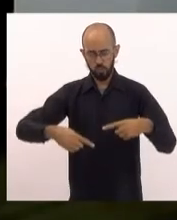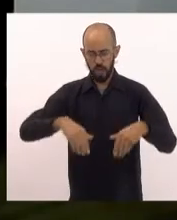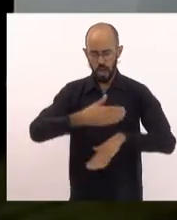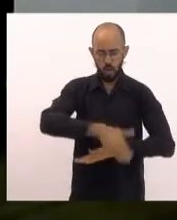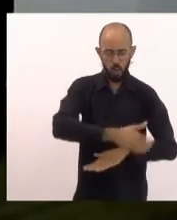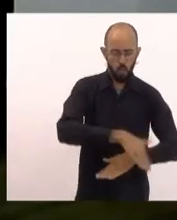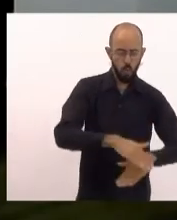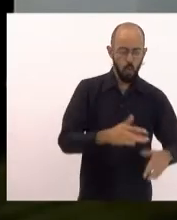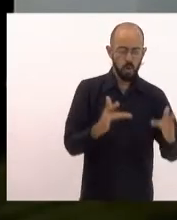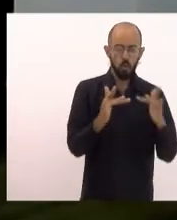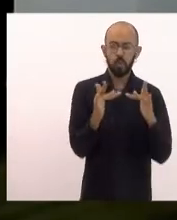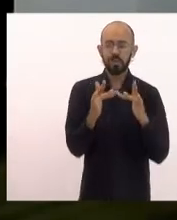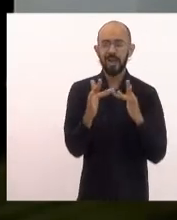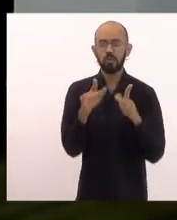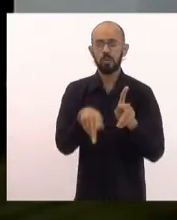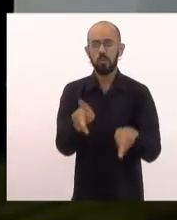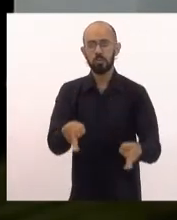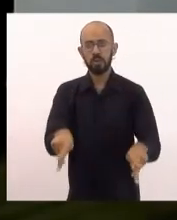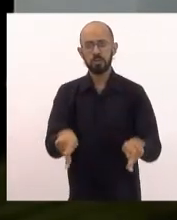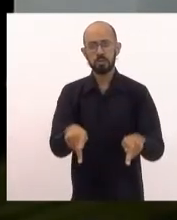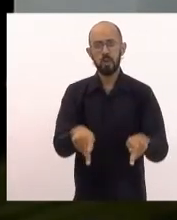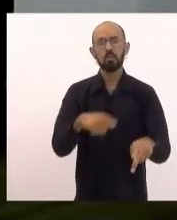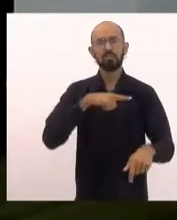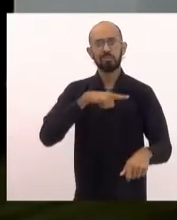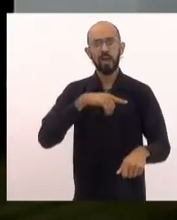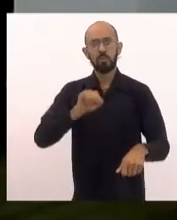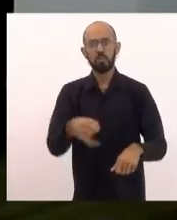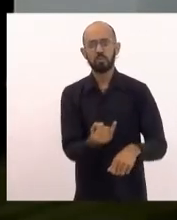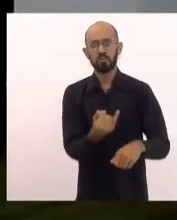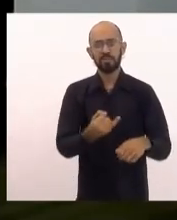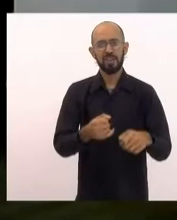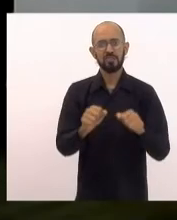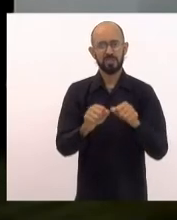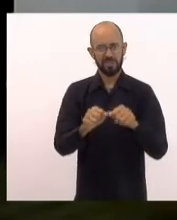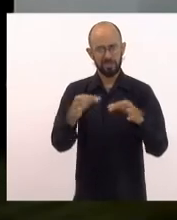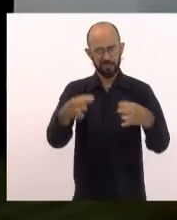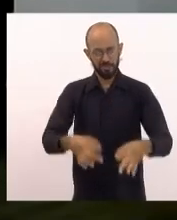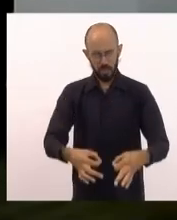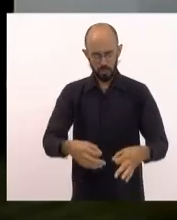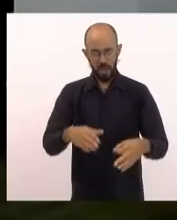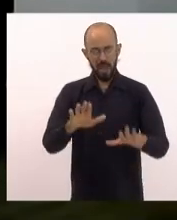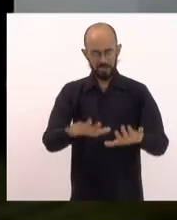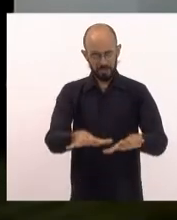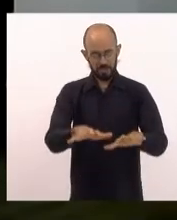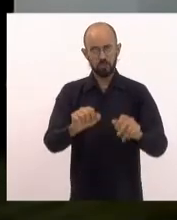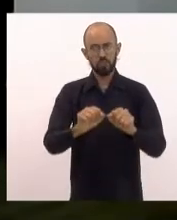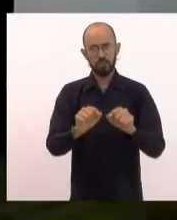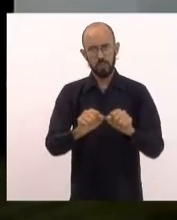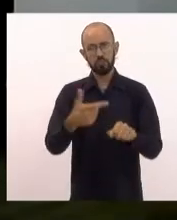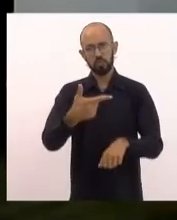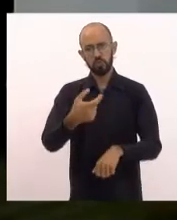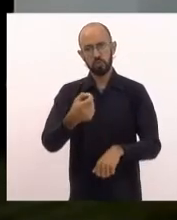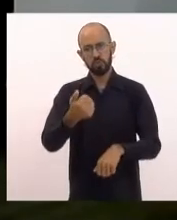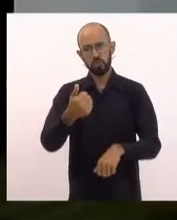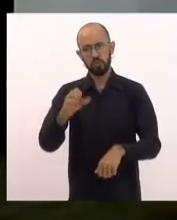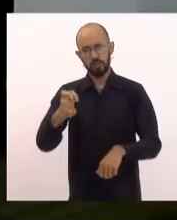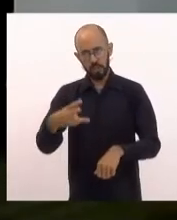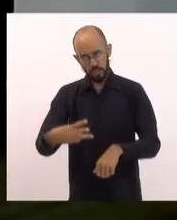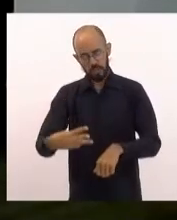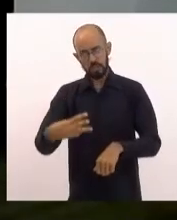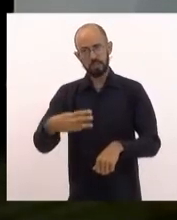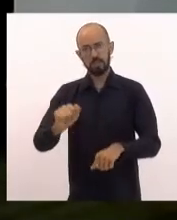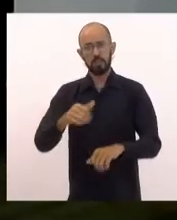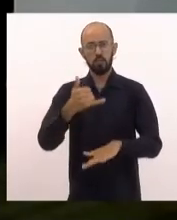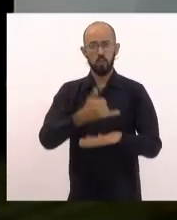a chance de acertar é maior. E assim fizemos desde 2013, quando assumimos o primeiro mandato de vereador na cidade de Volta